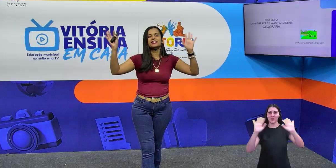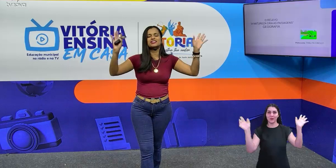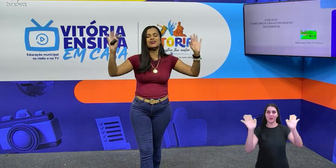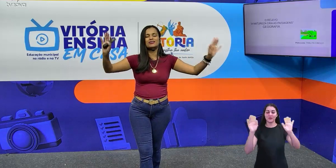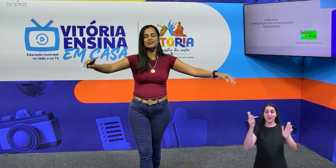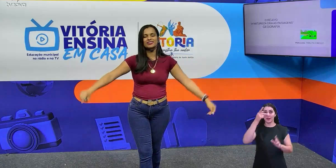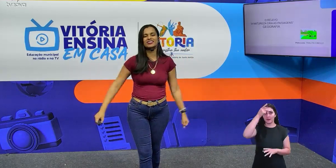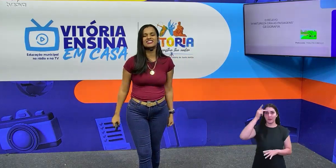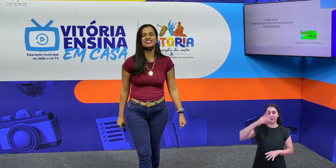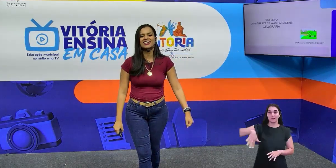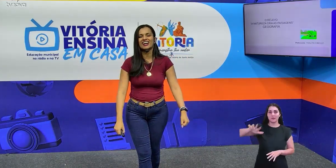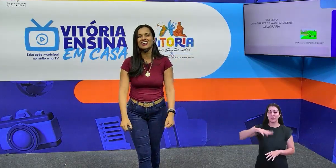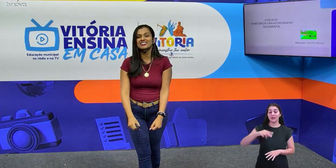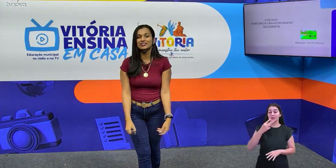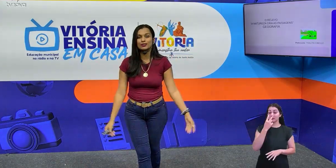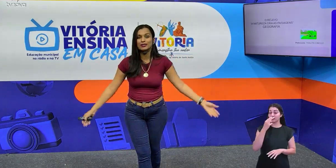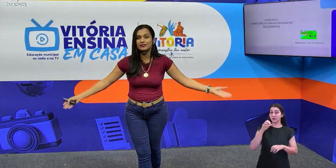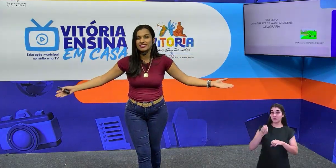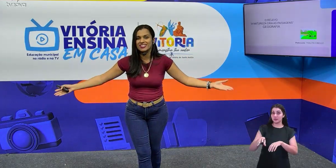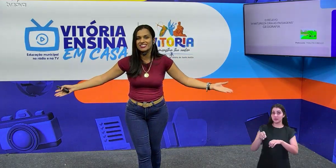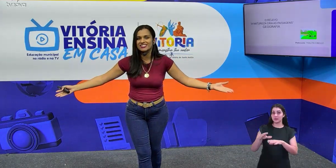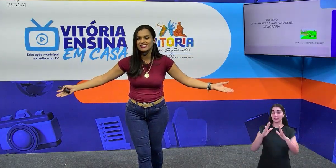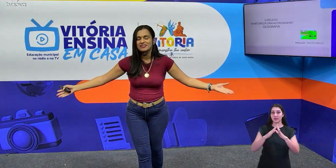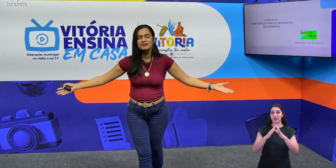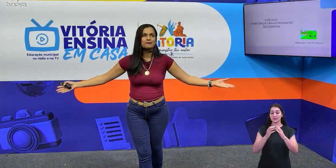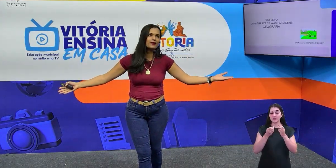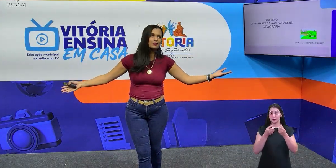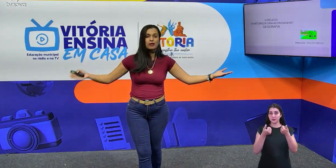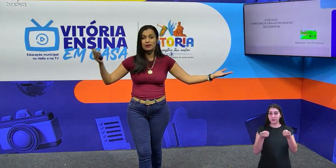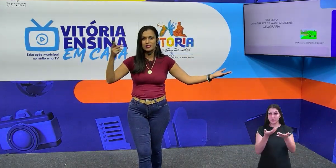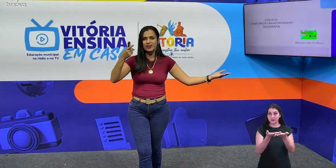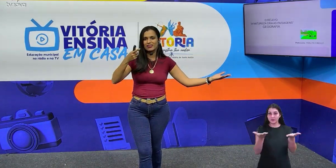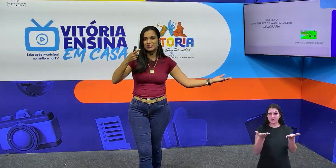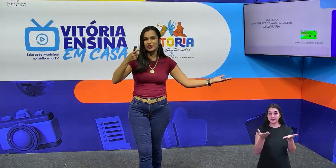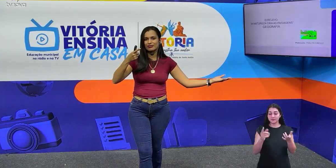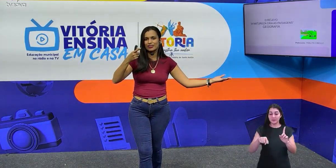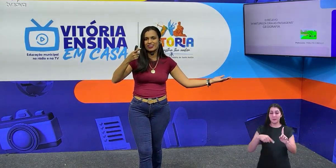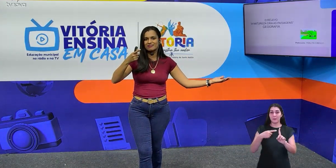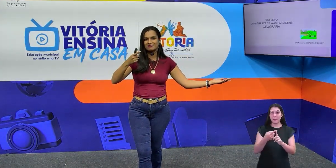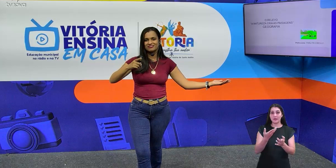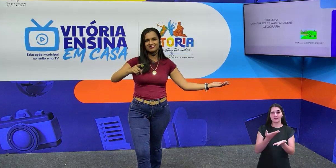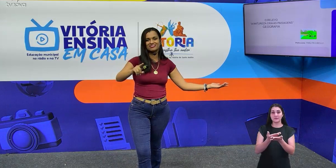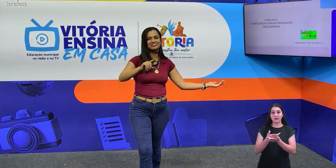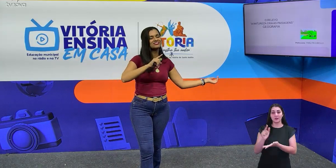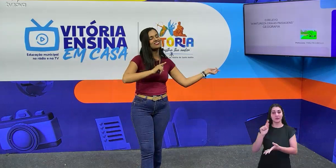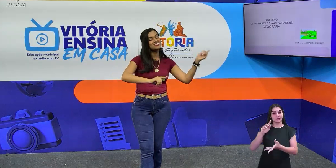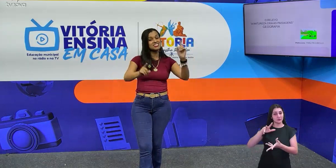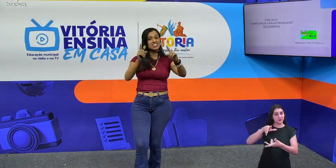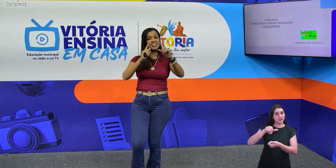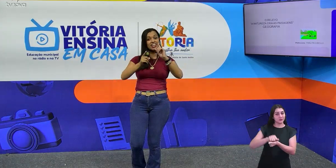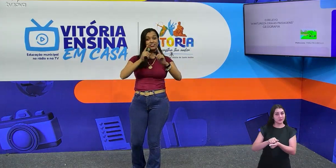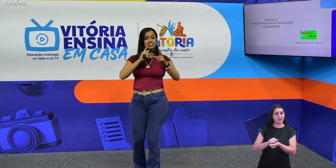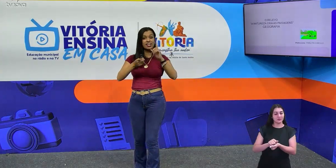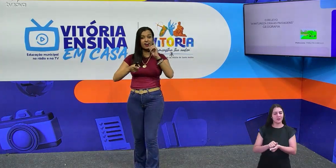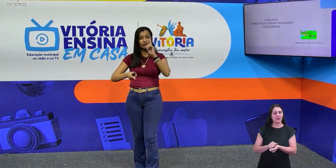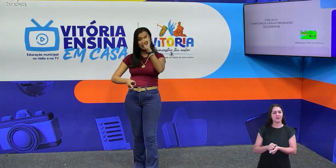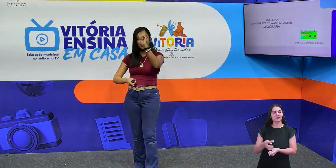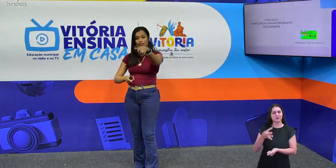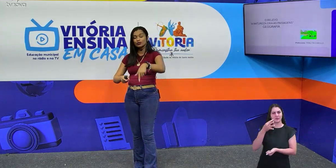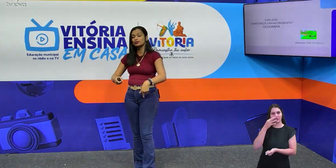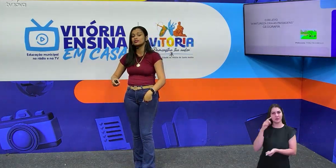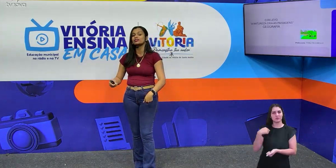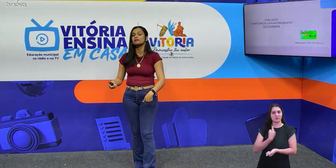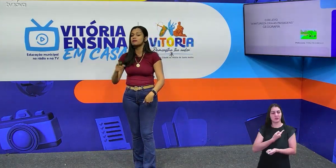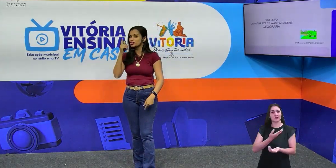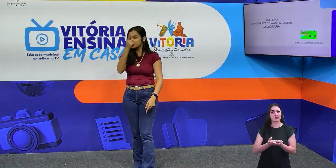Olá, pessoal do Vitória Ensina em Casa, tudo bem com vocês? Pronto para mais uma aula de geografia? Se liga aí na nossa aula,